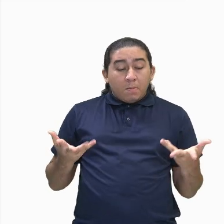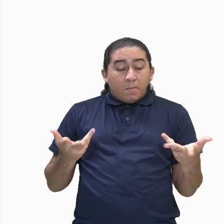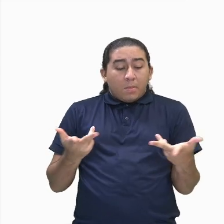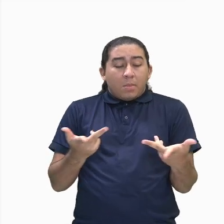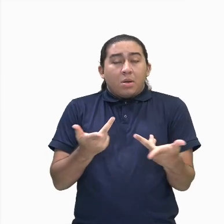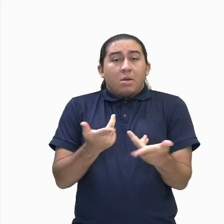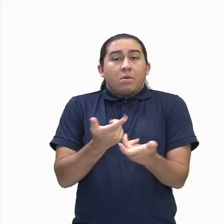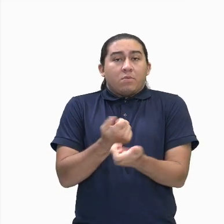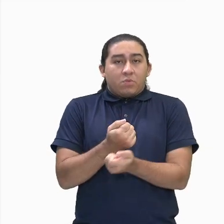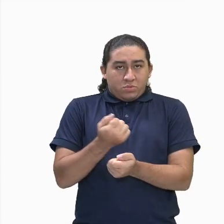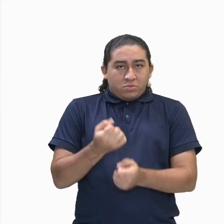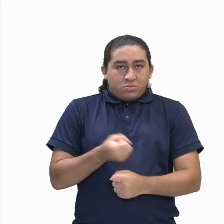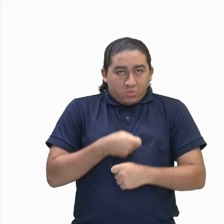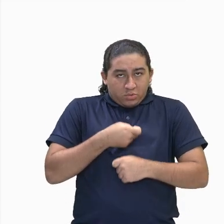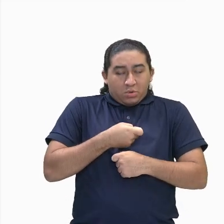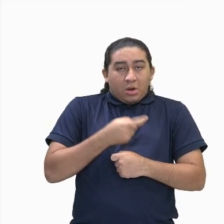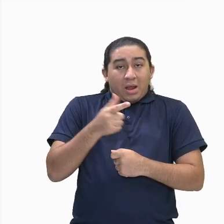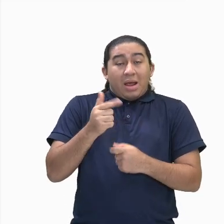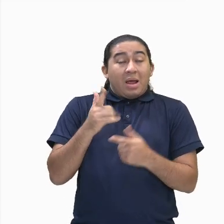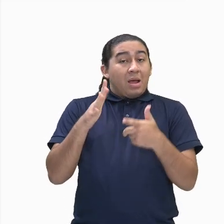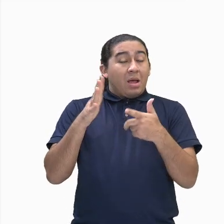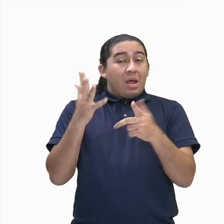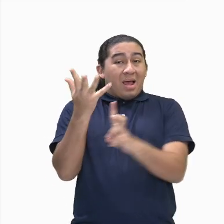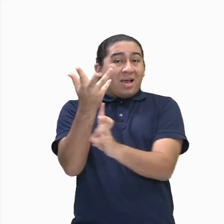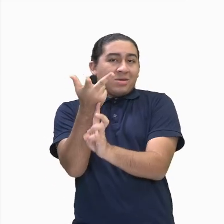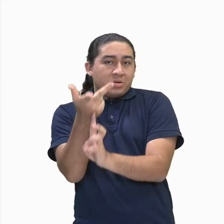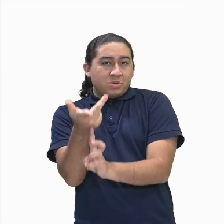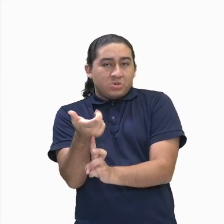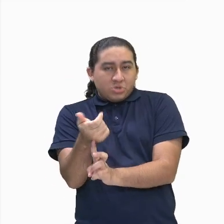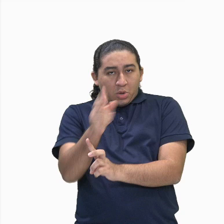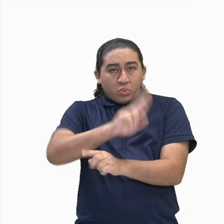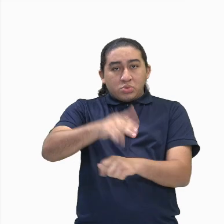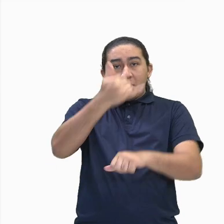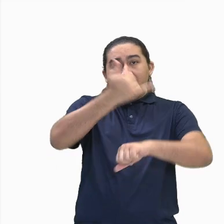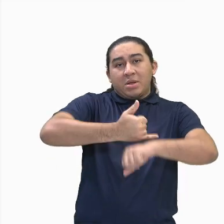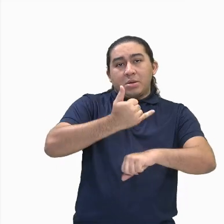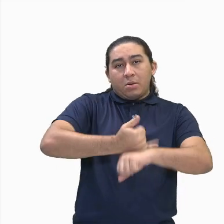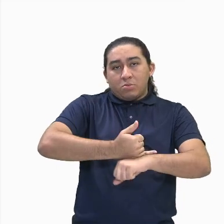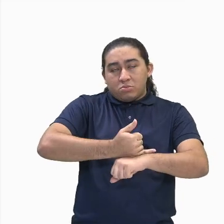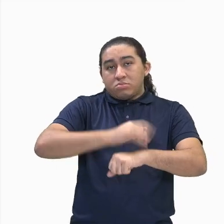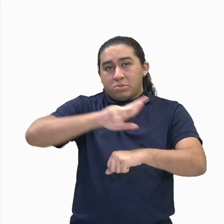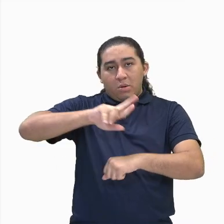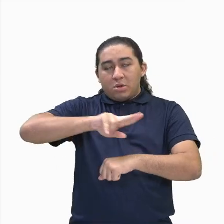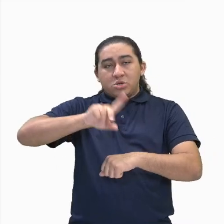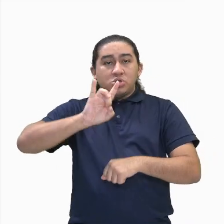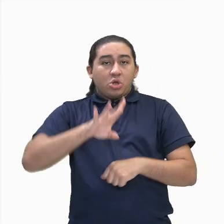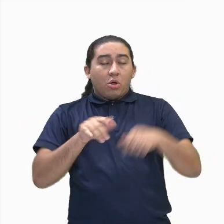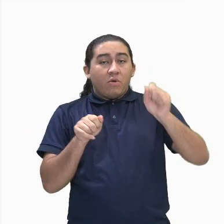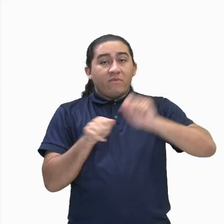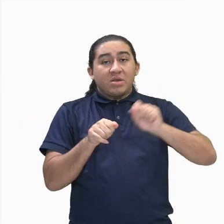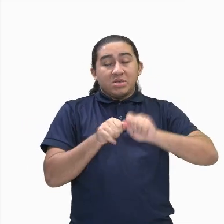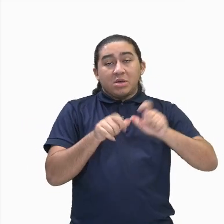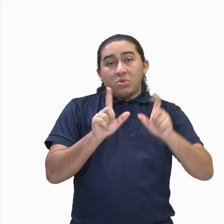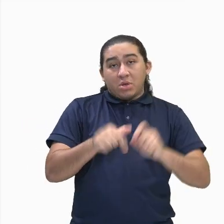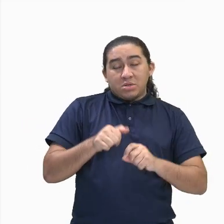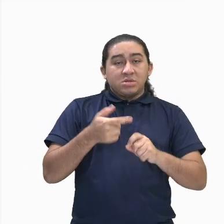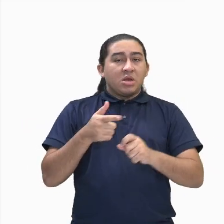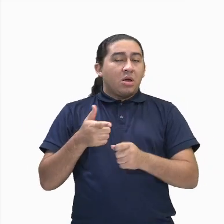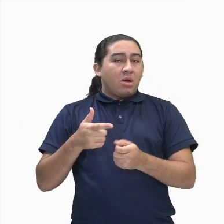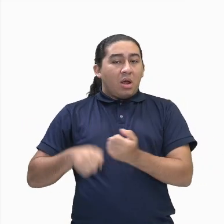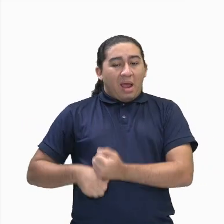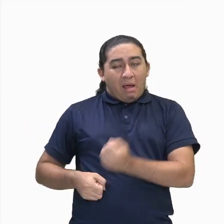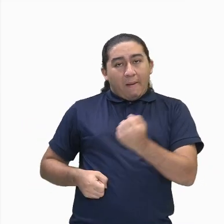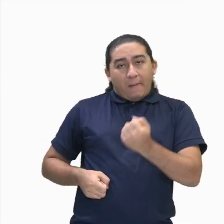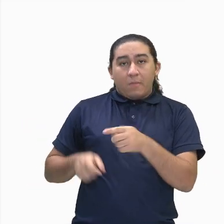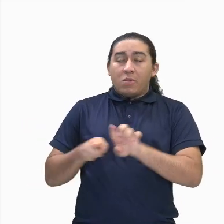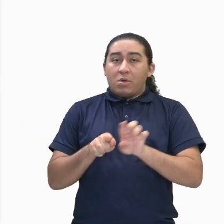excelentes artistas de metal, não só produzindo armamento, como também produzindo joias preciosas, à base